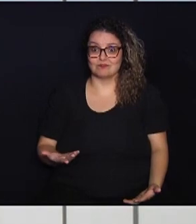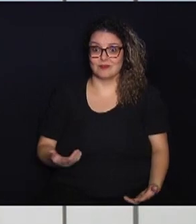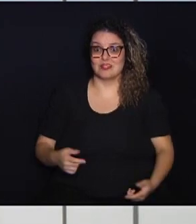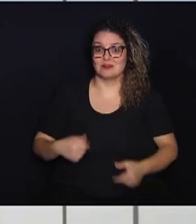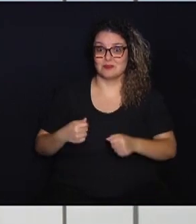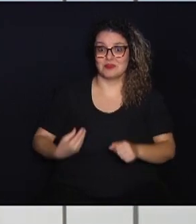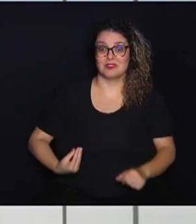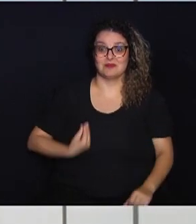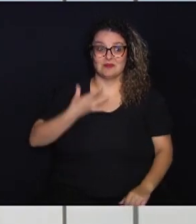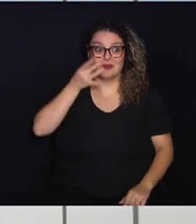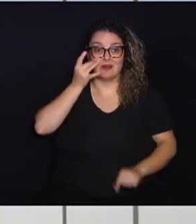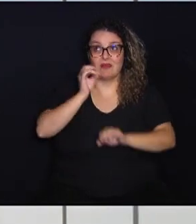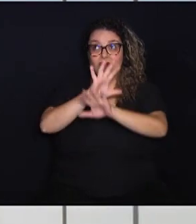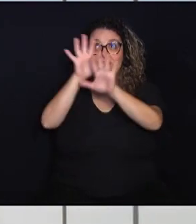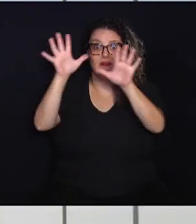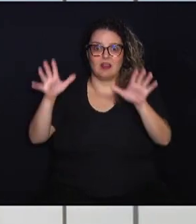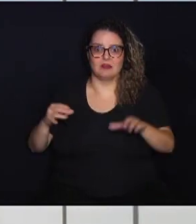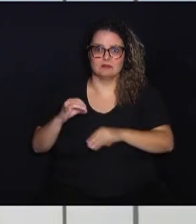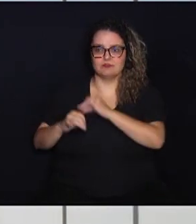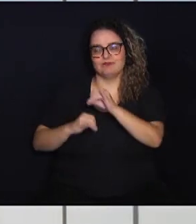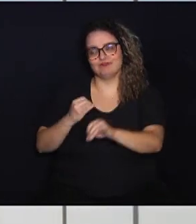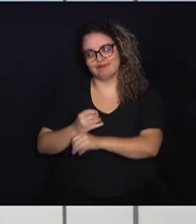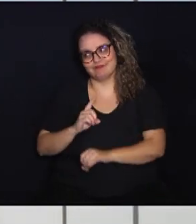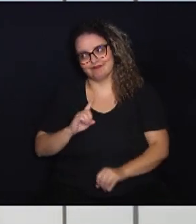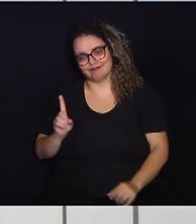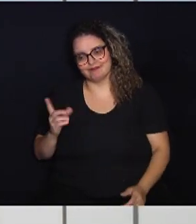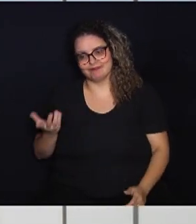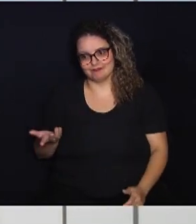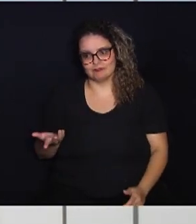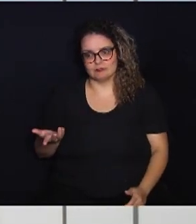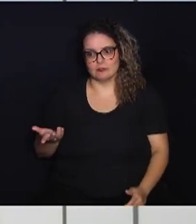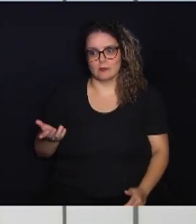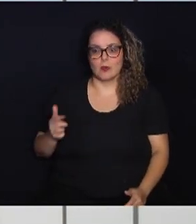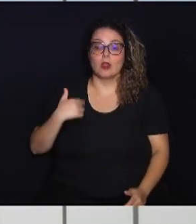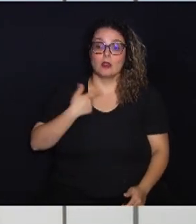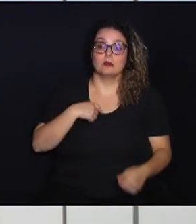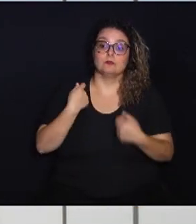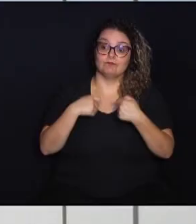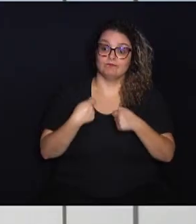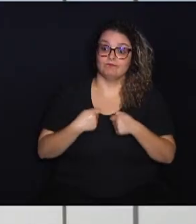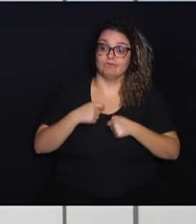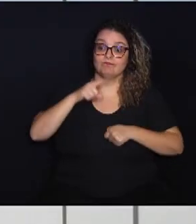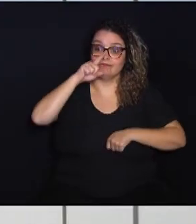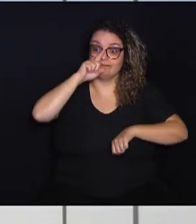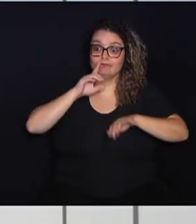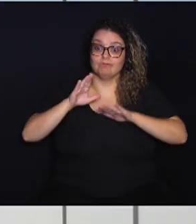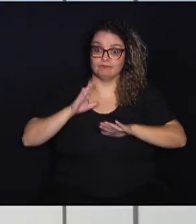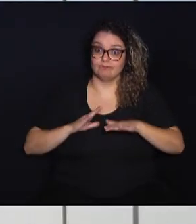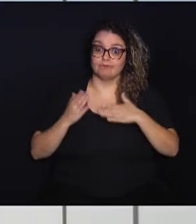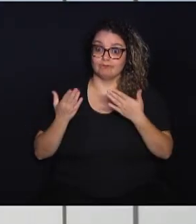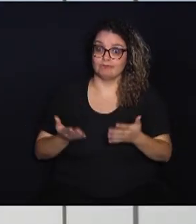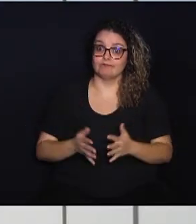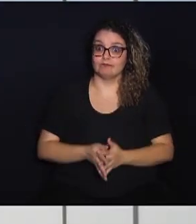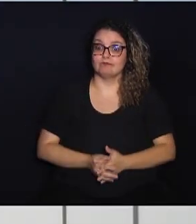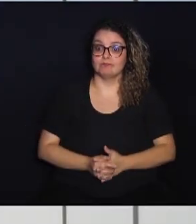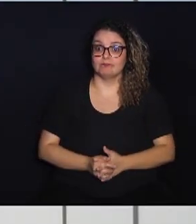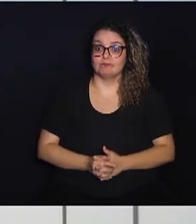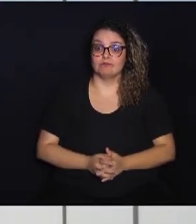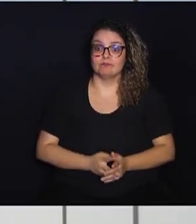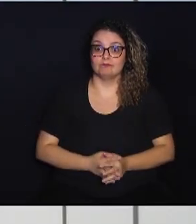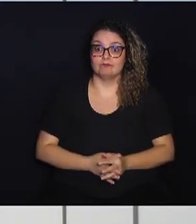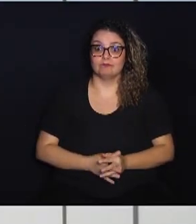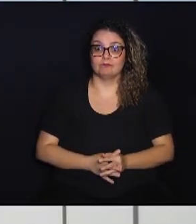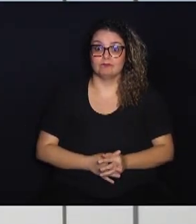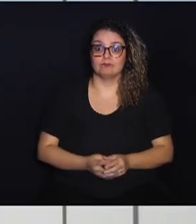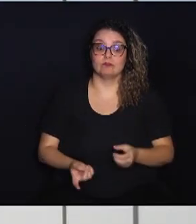cores na internet? Não. Então a gente precisa também tomar muito cuidado com isso, né? Mas